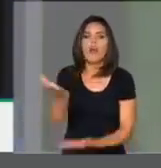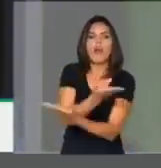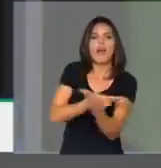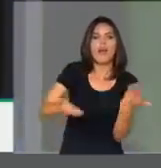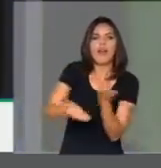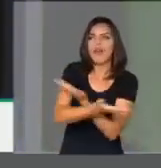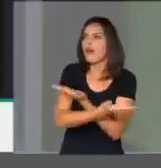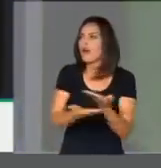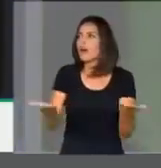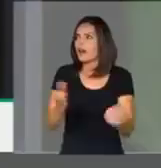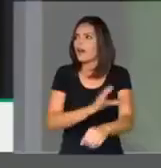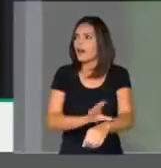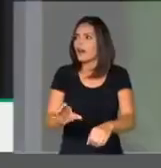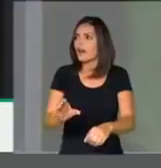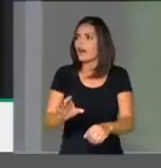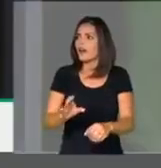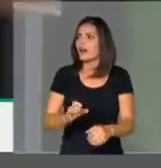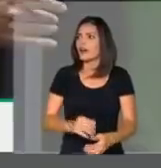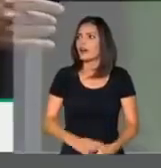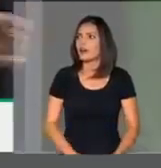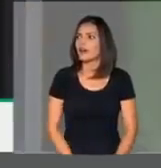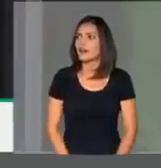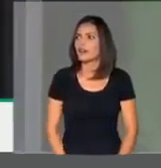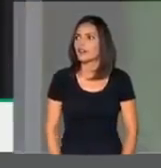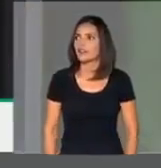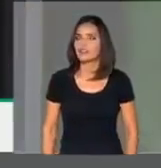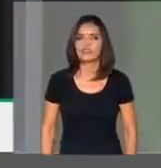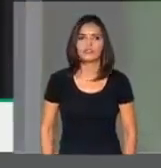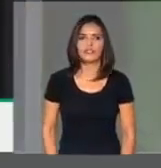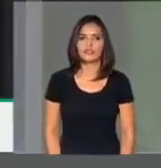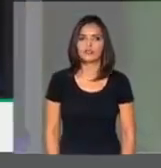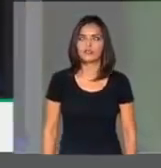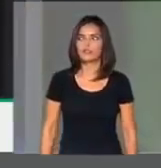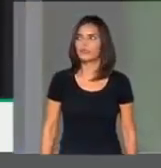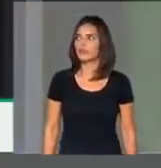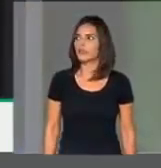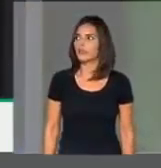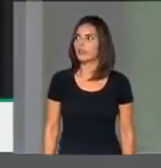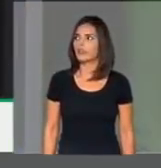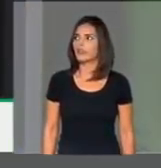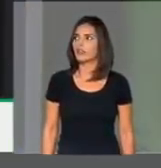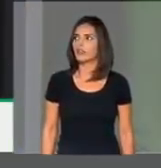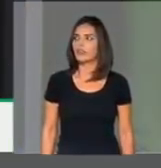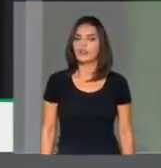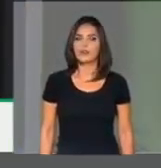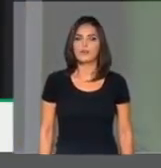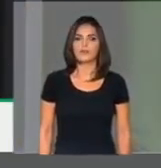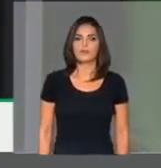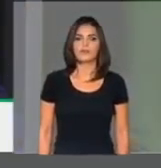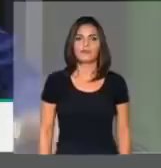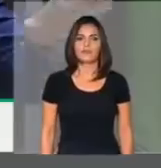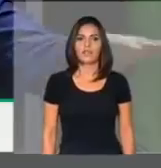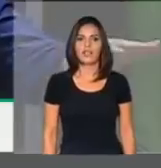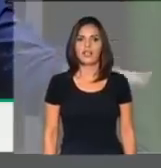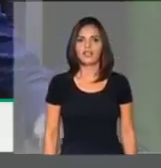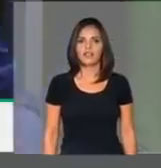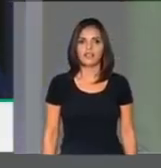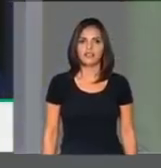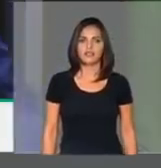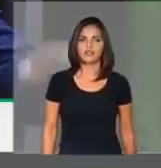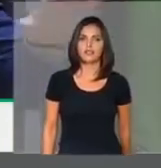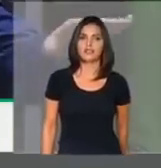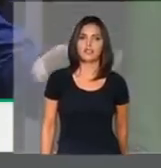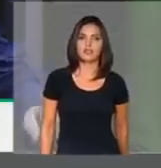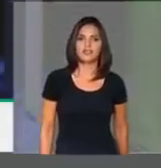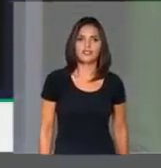general brasileiro nas Forças Armadas Americanas pode se repetir também com as Forças Armadas Chinesas? Pode se reunir